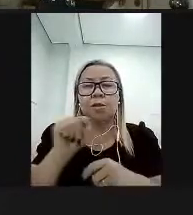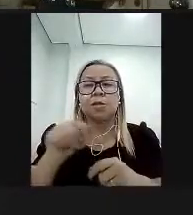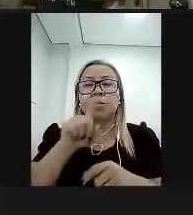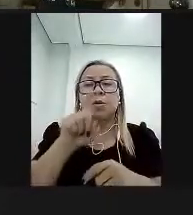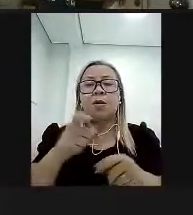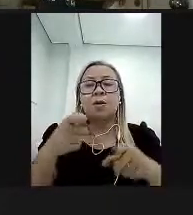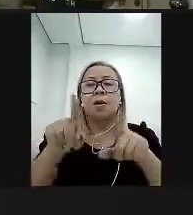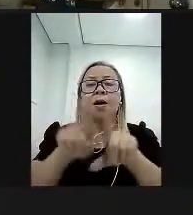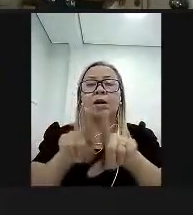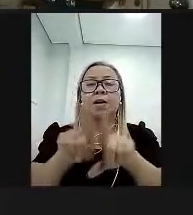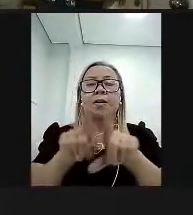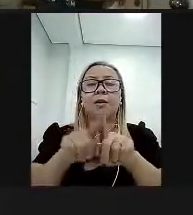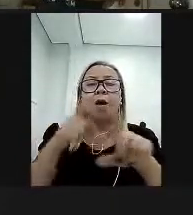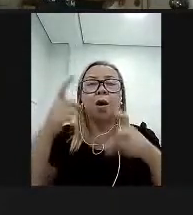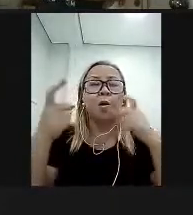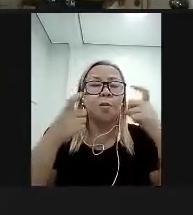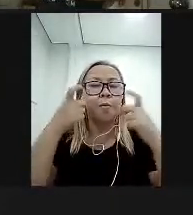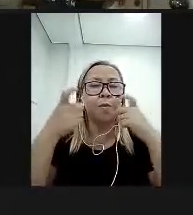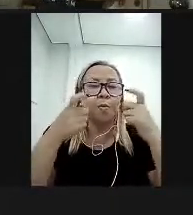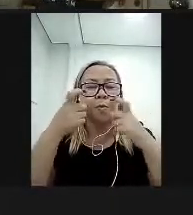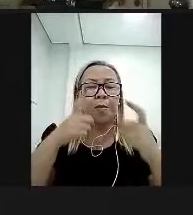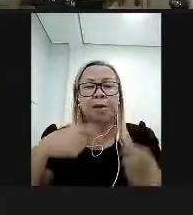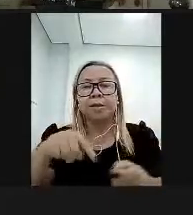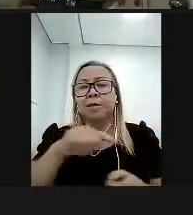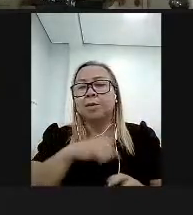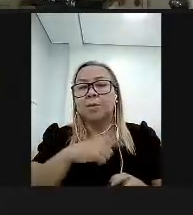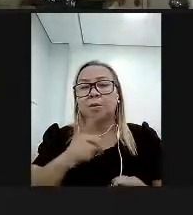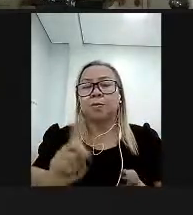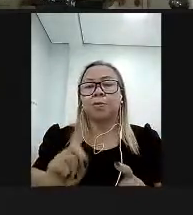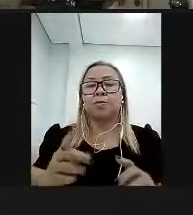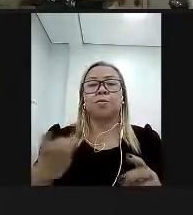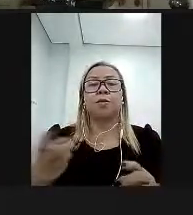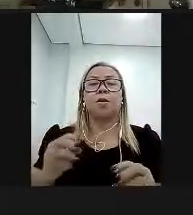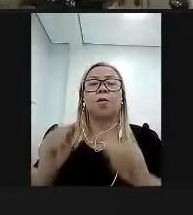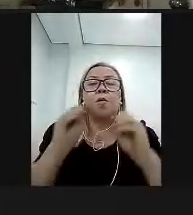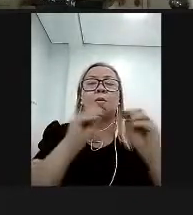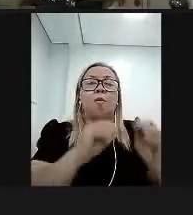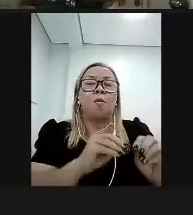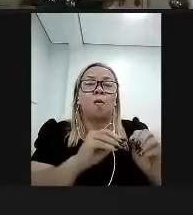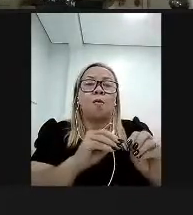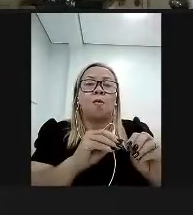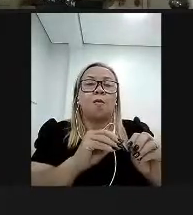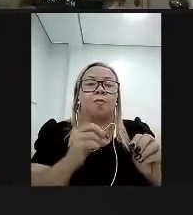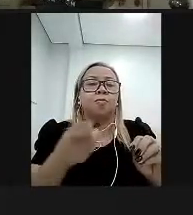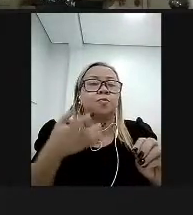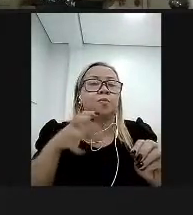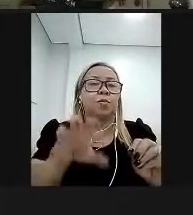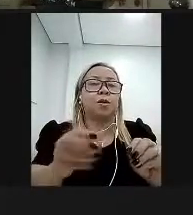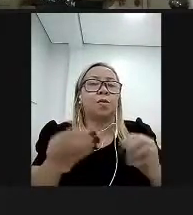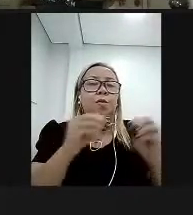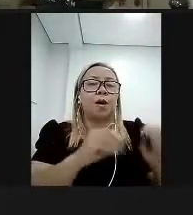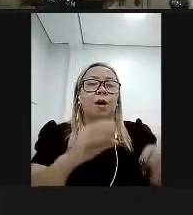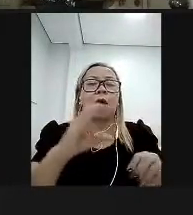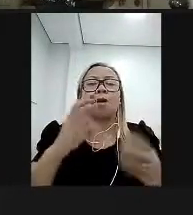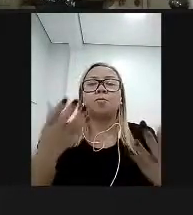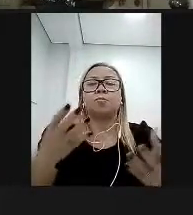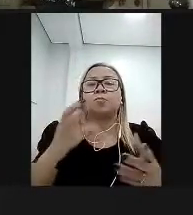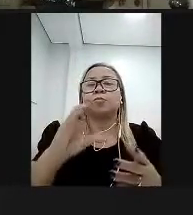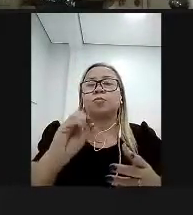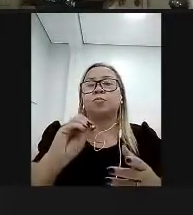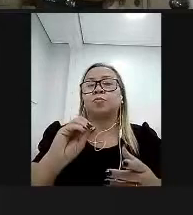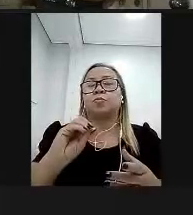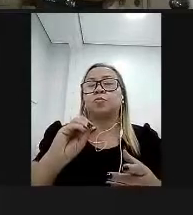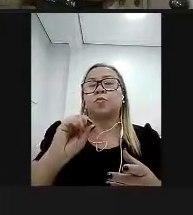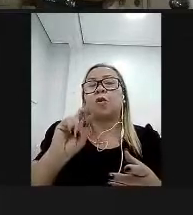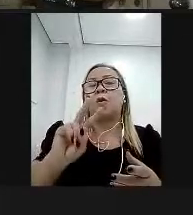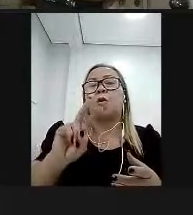uma preocupação nossa, né? Não, a gente não quer colocar, de repente, um OVNI na tua frente quando você está caminhando